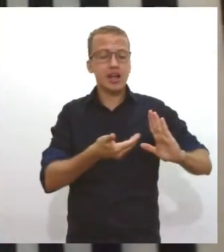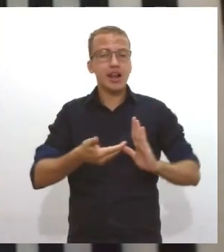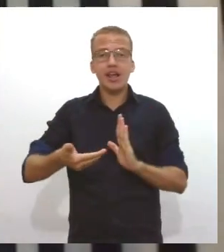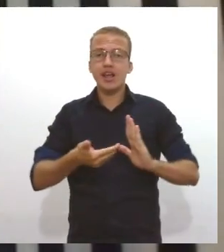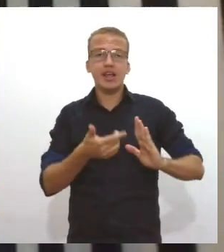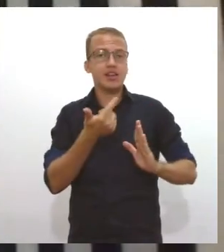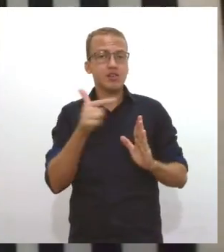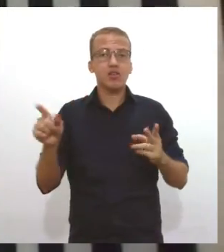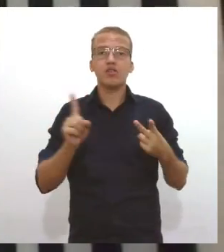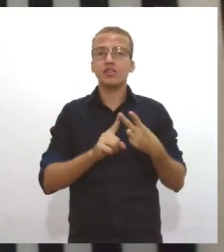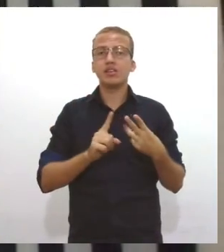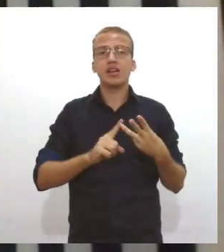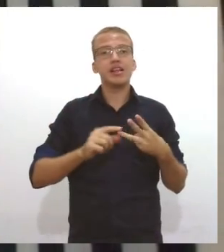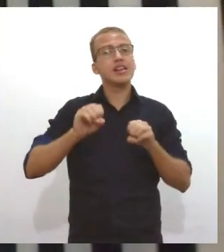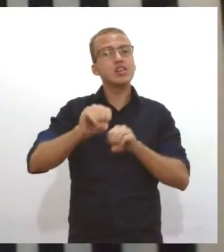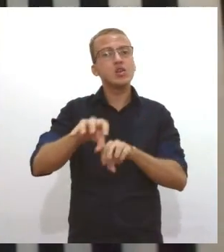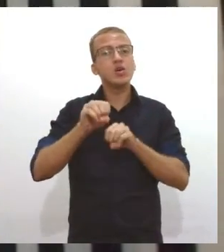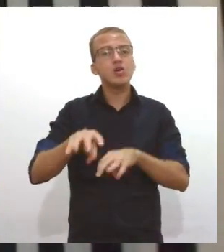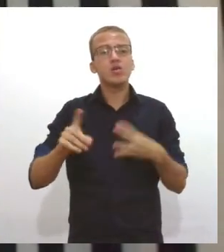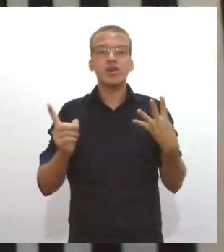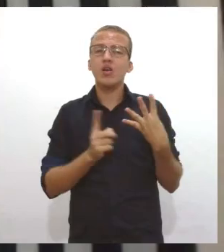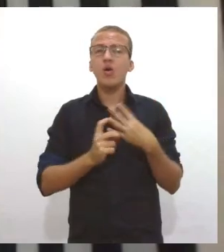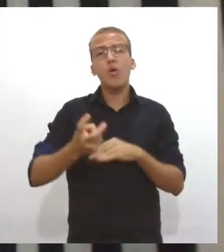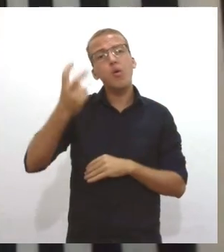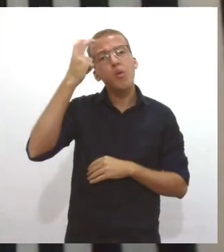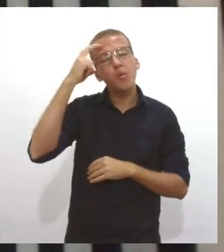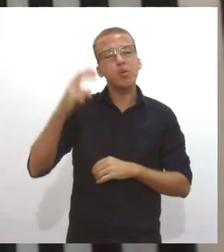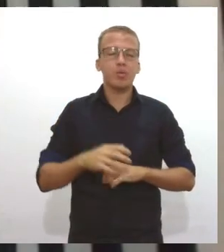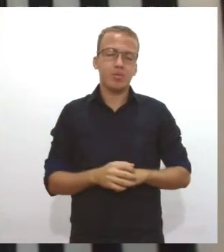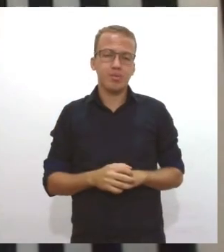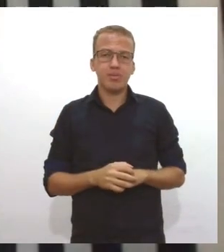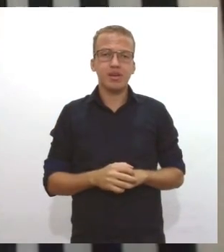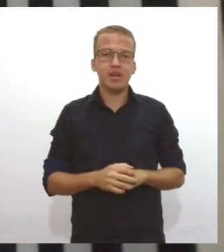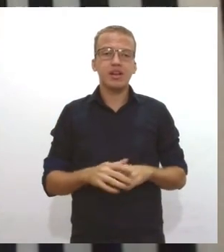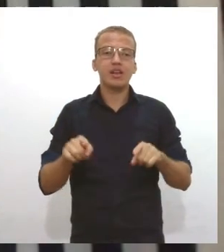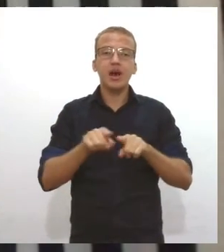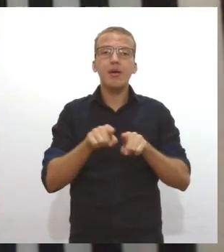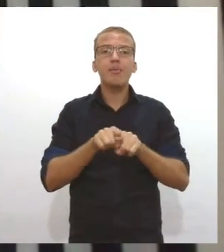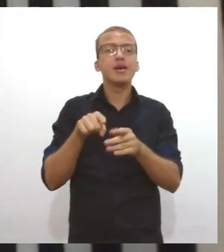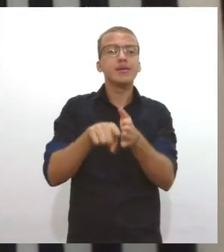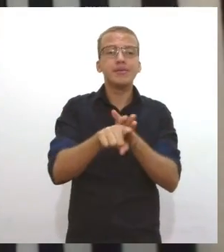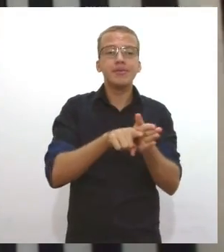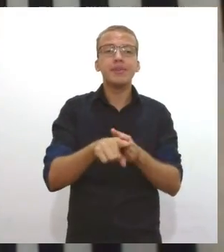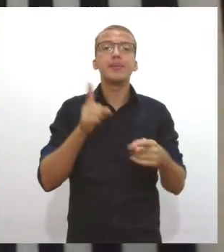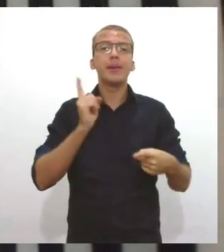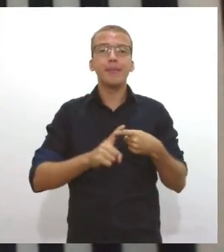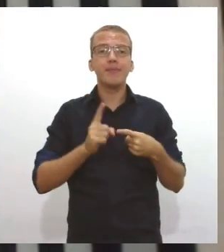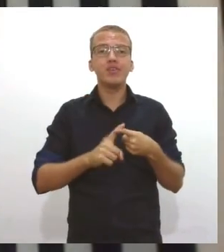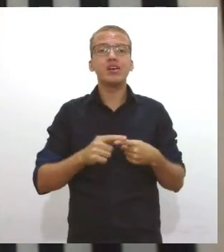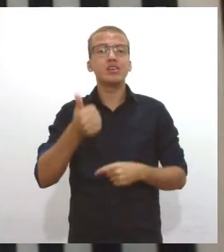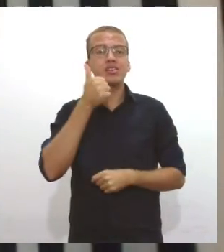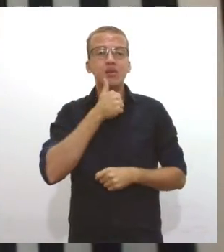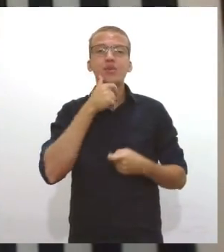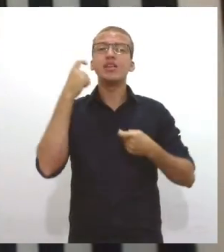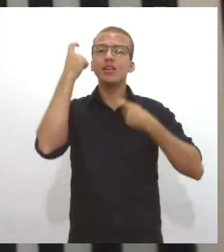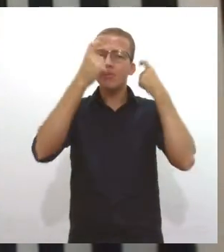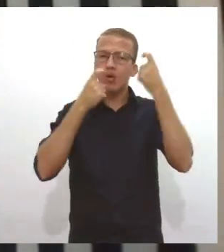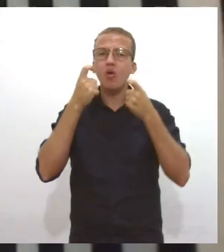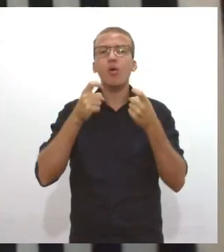para educação tem pouco recurso para a cultura tem pouco recurso para pesquisa Porque mulher se preocupa com